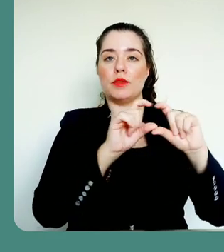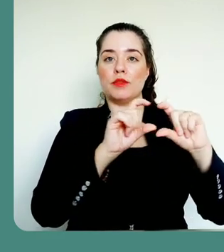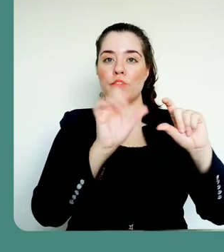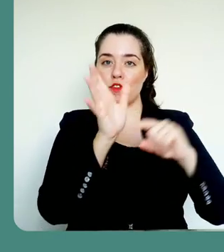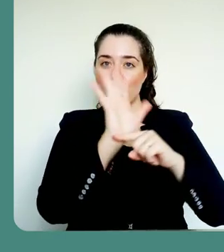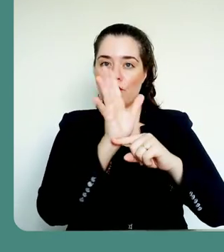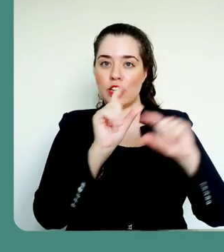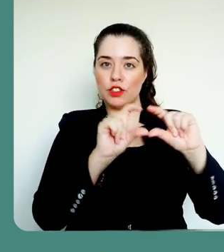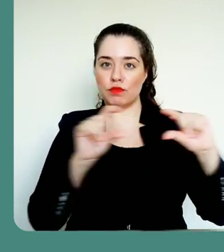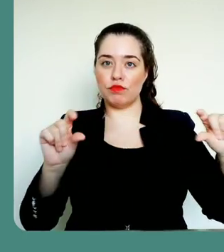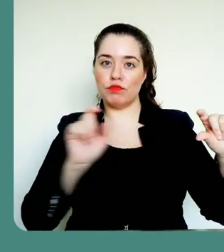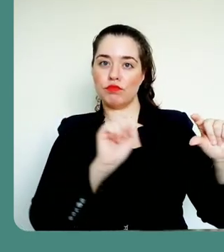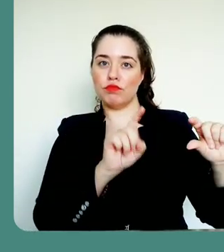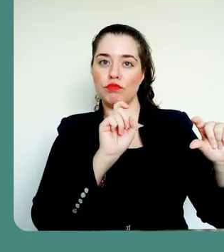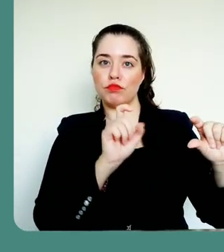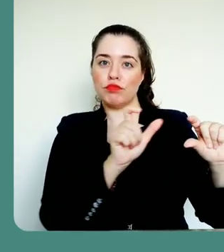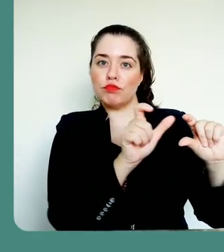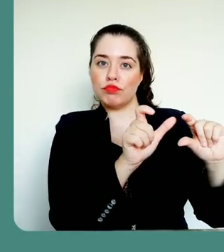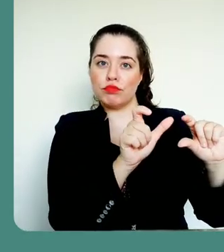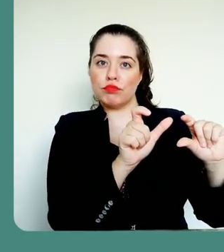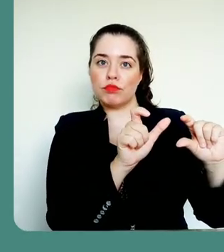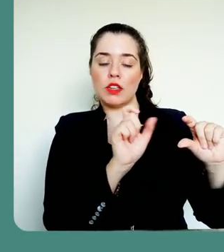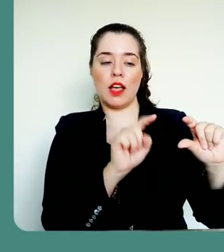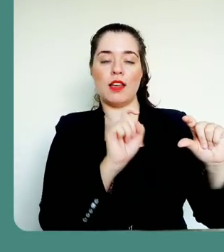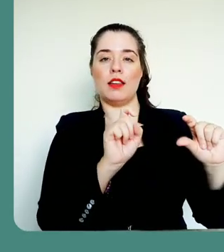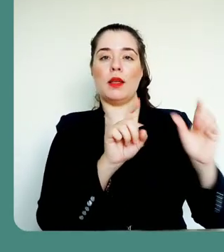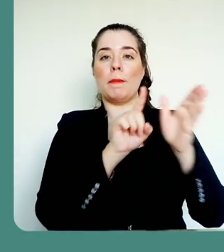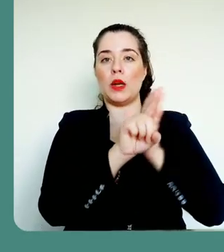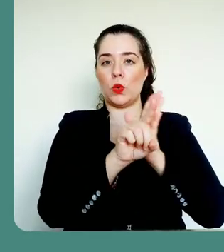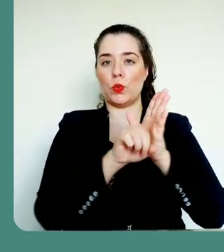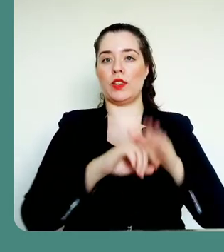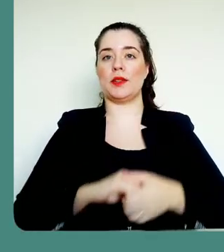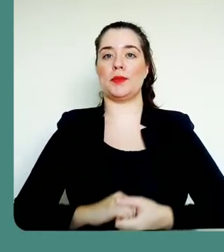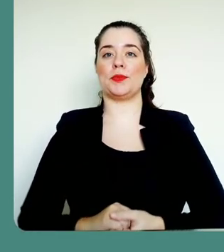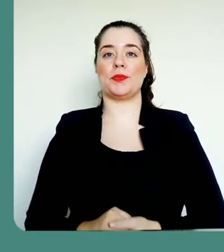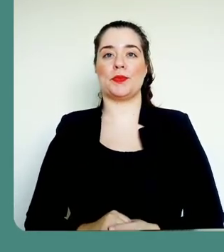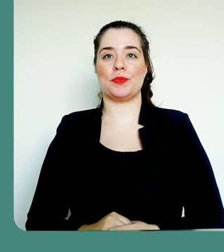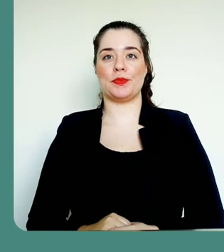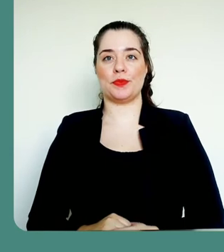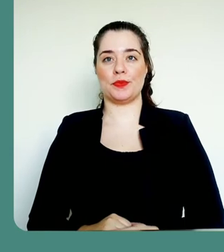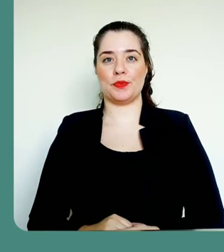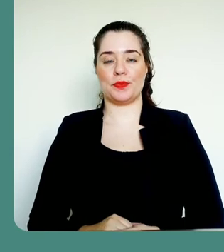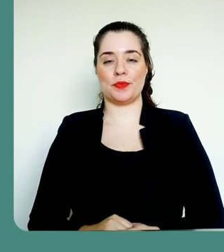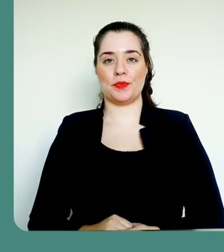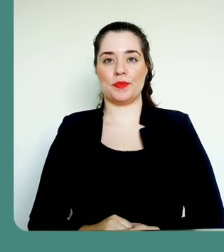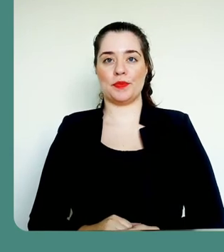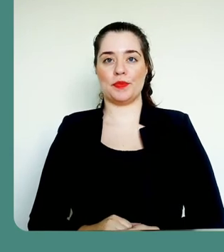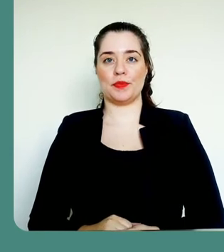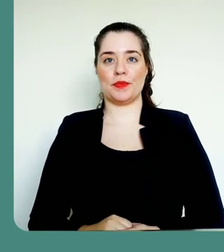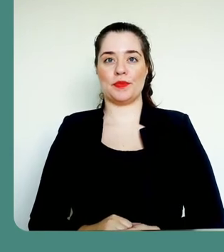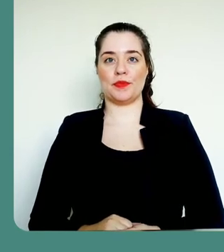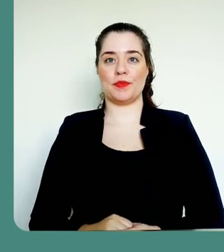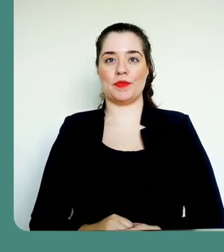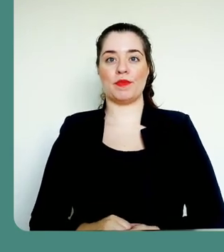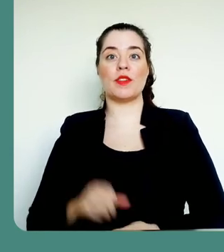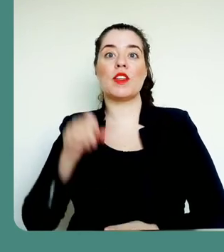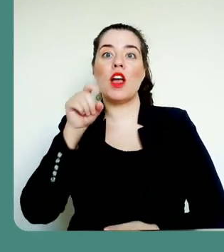interativa. Eu seleciono uma parte do vídeo e clico, por exemplo, aqui em pergunta.